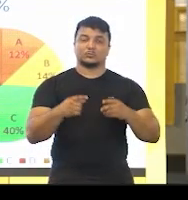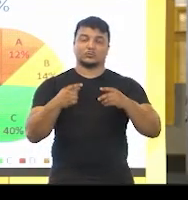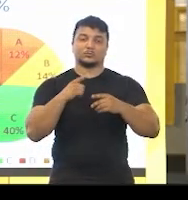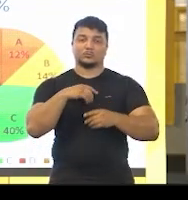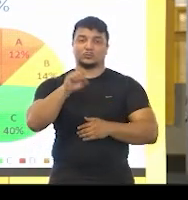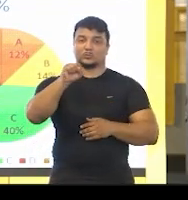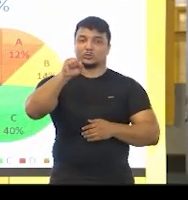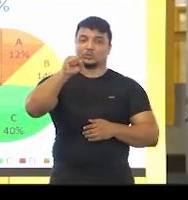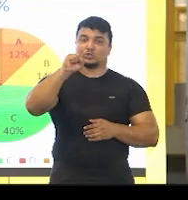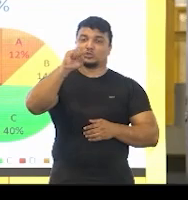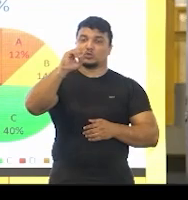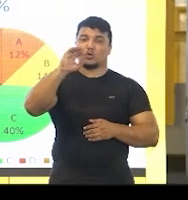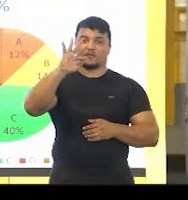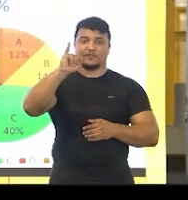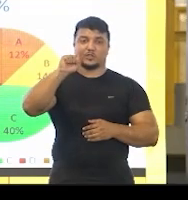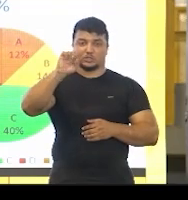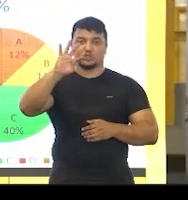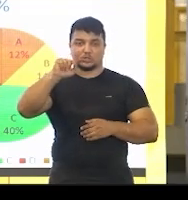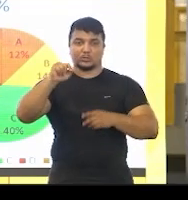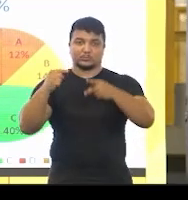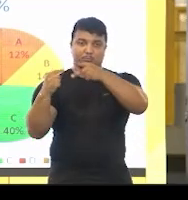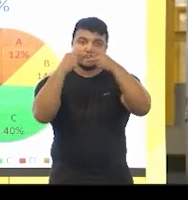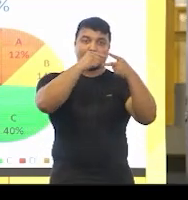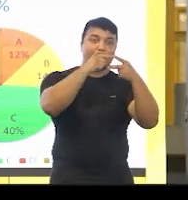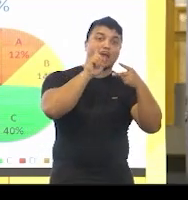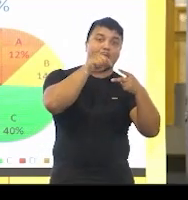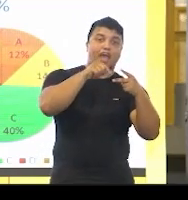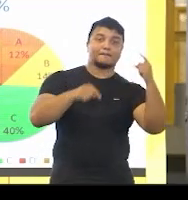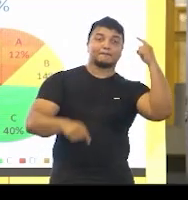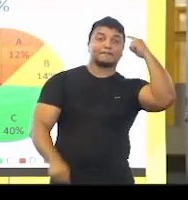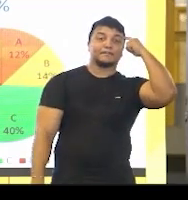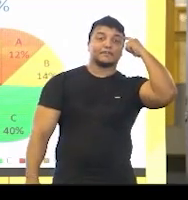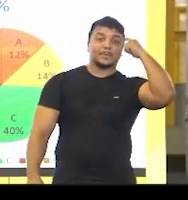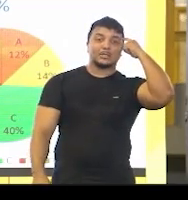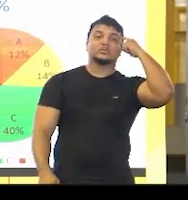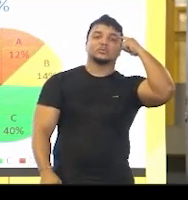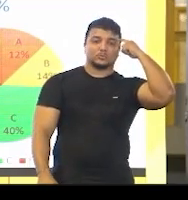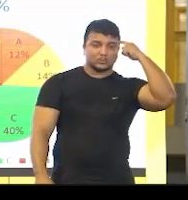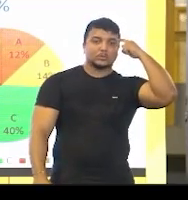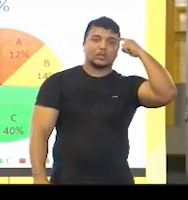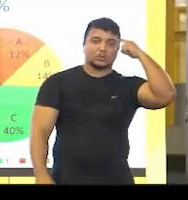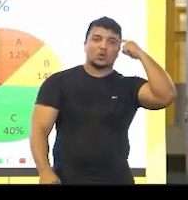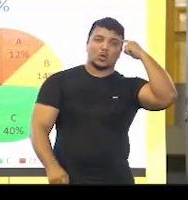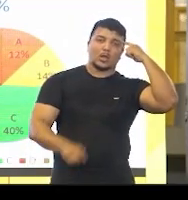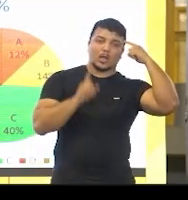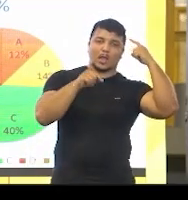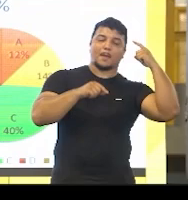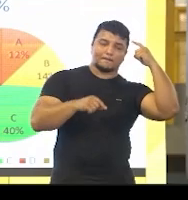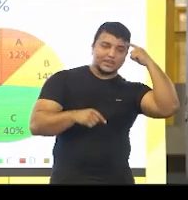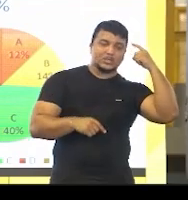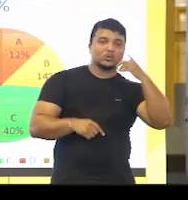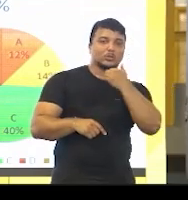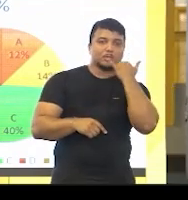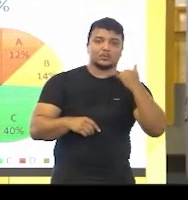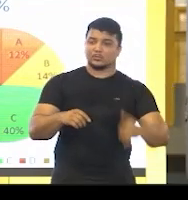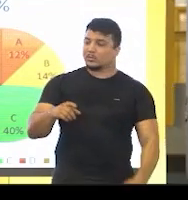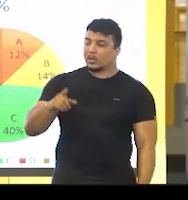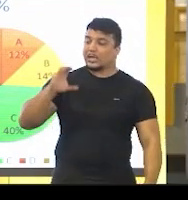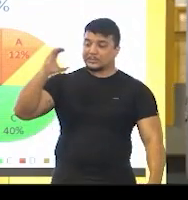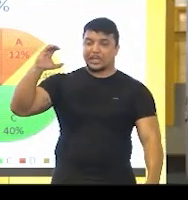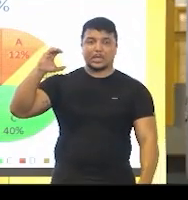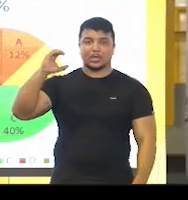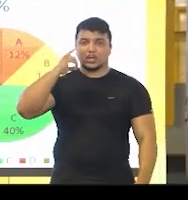setinha. Sofistas. Pensadores relativistas. Vai lá.